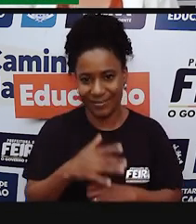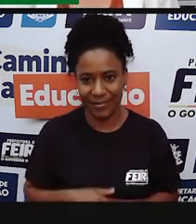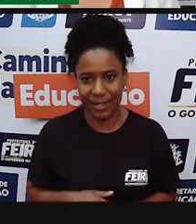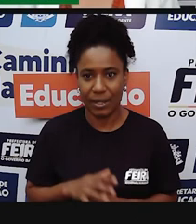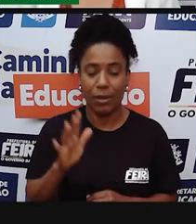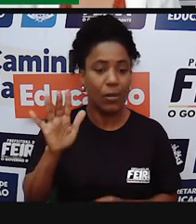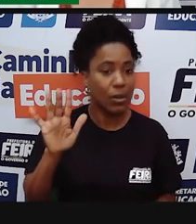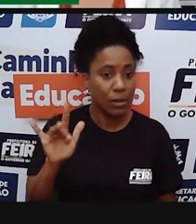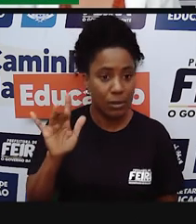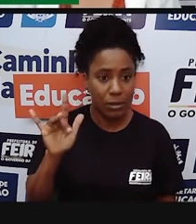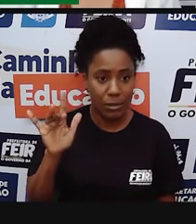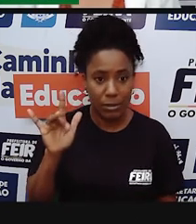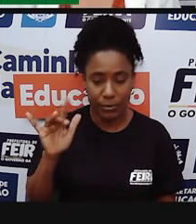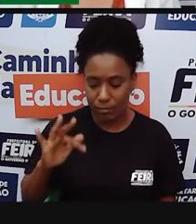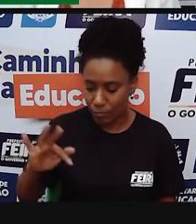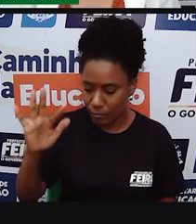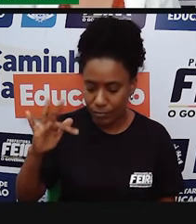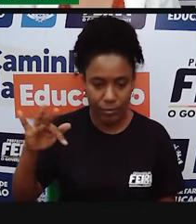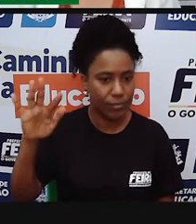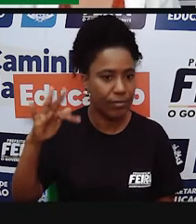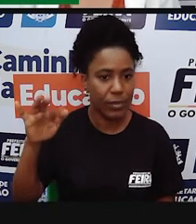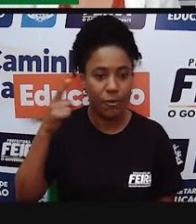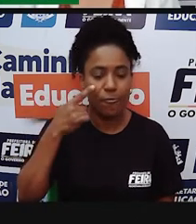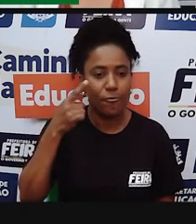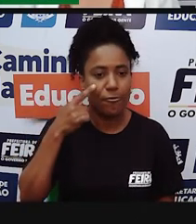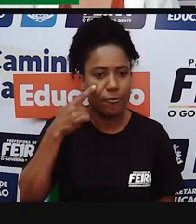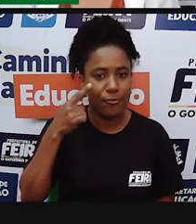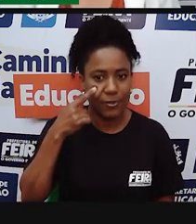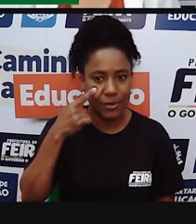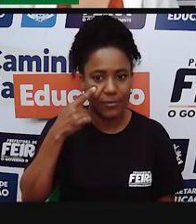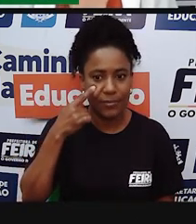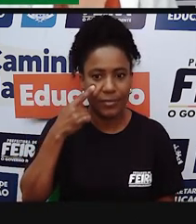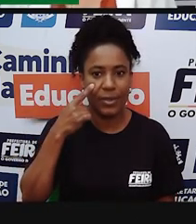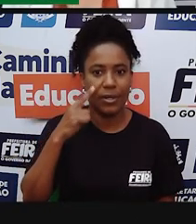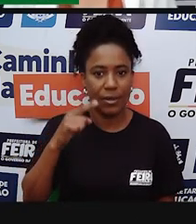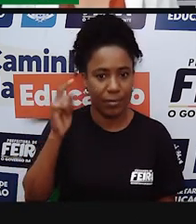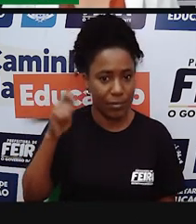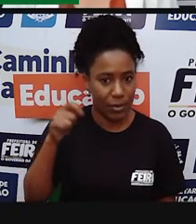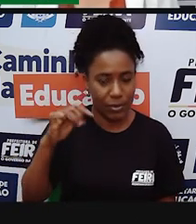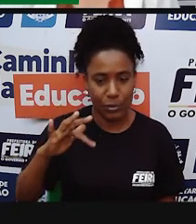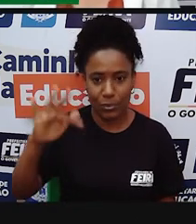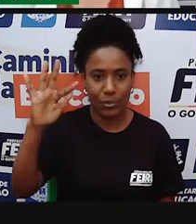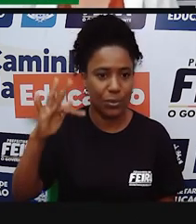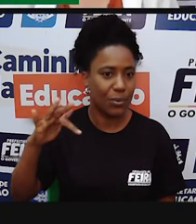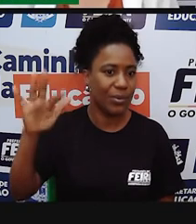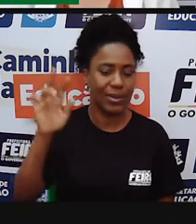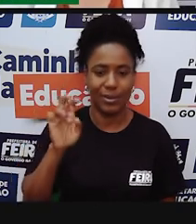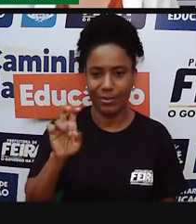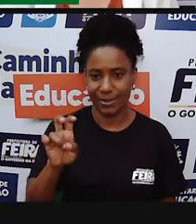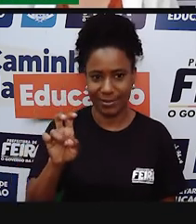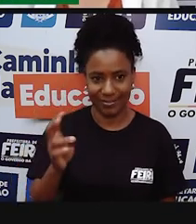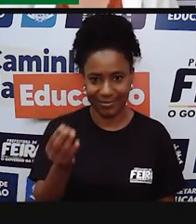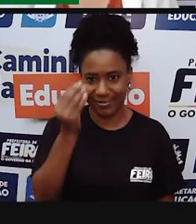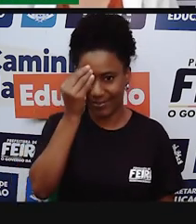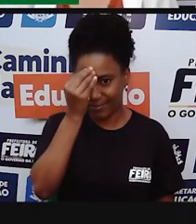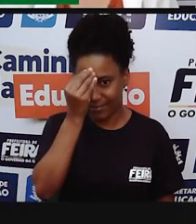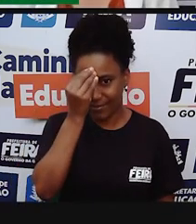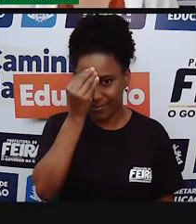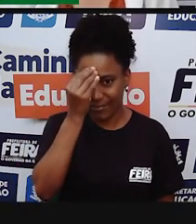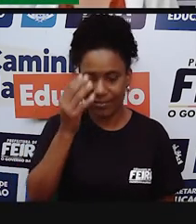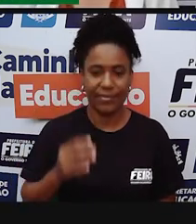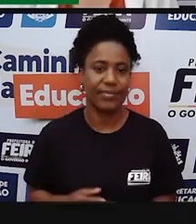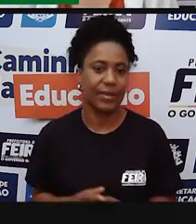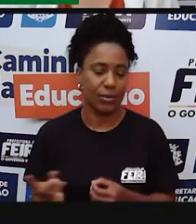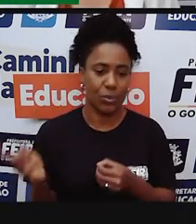rolamento Deus chamou multiplayer olha aqui e puxar até a questão sim é o